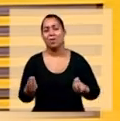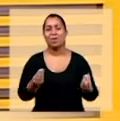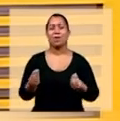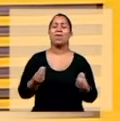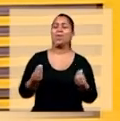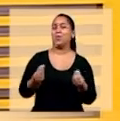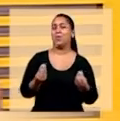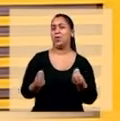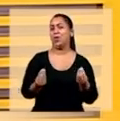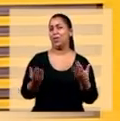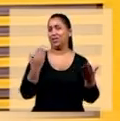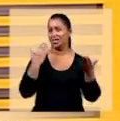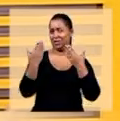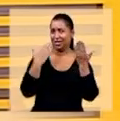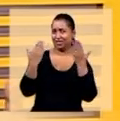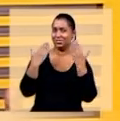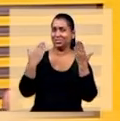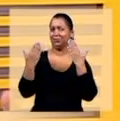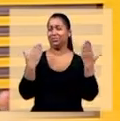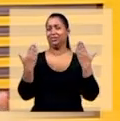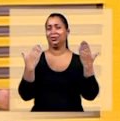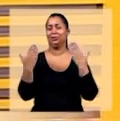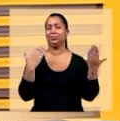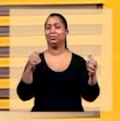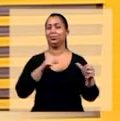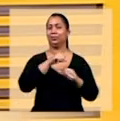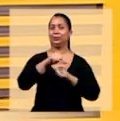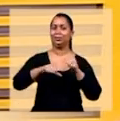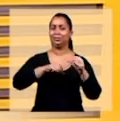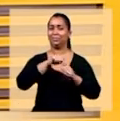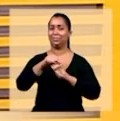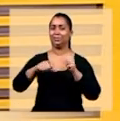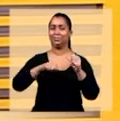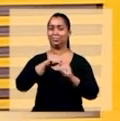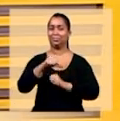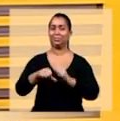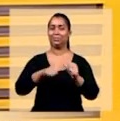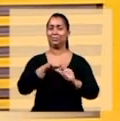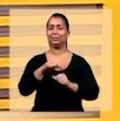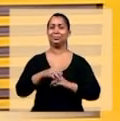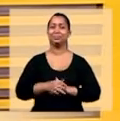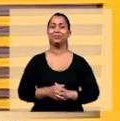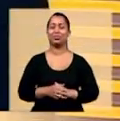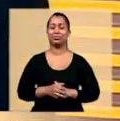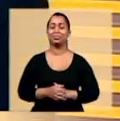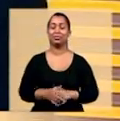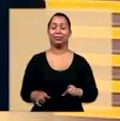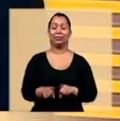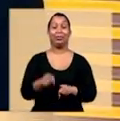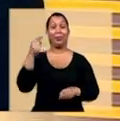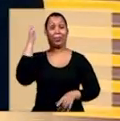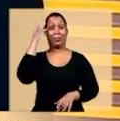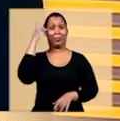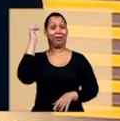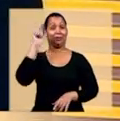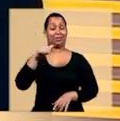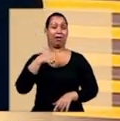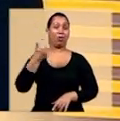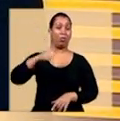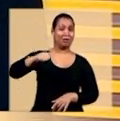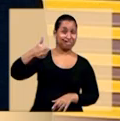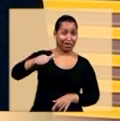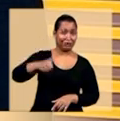a psicologia organizacional para mudar esse paradigma, esses conceitos tão antigos? Então, eu penso que é fazer um